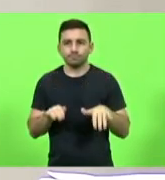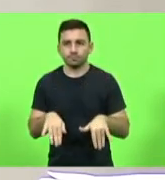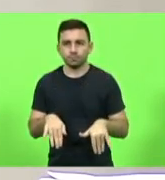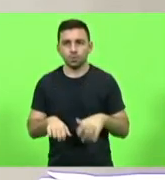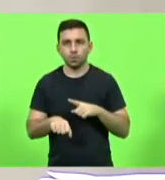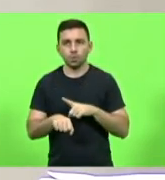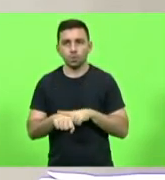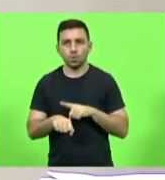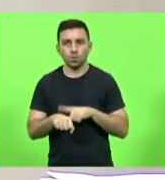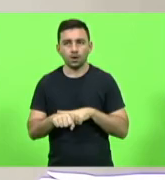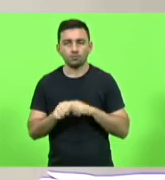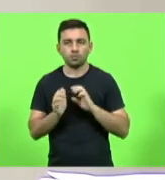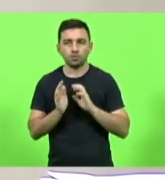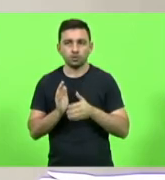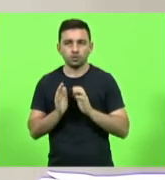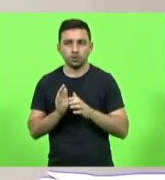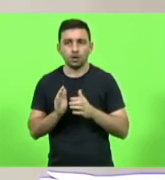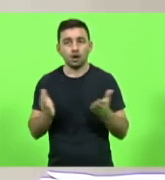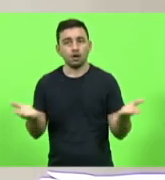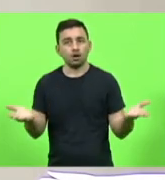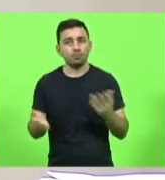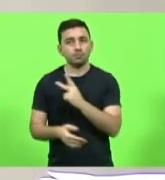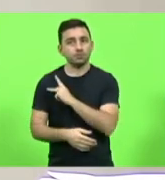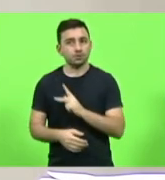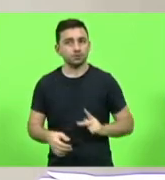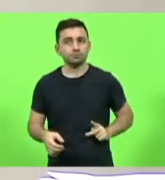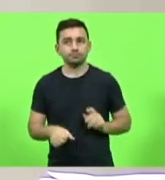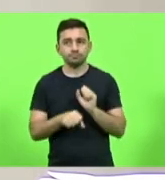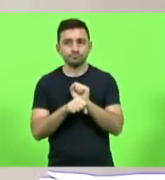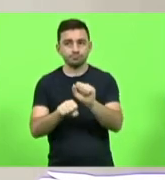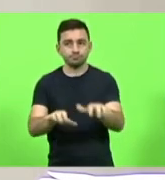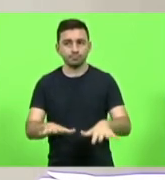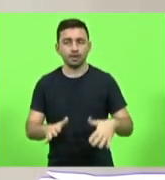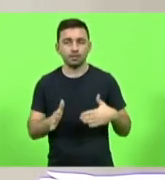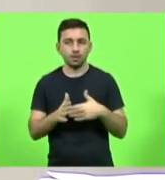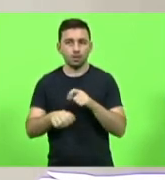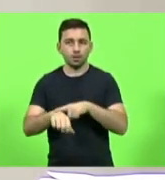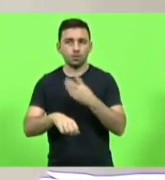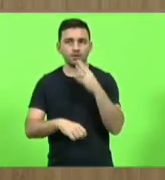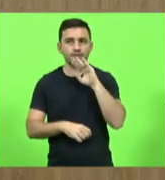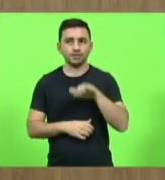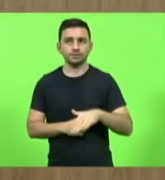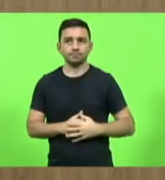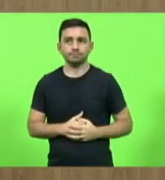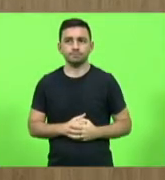horário destinado aos partidos políticos, essa presidência suspende a sessão até às 16 horas.